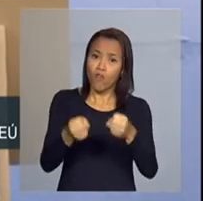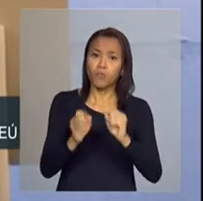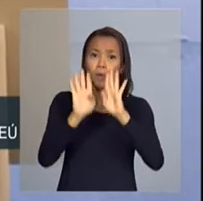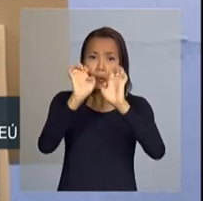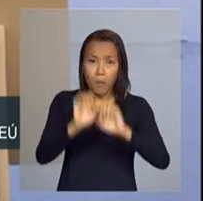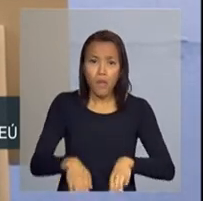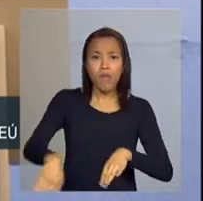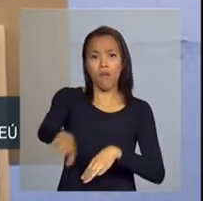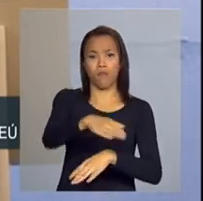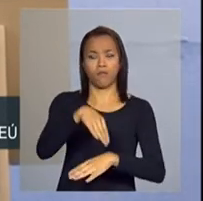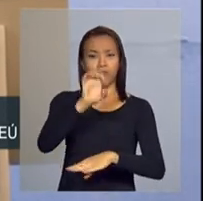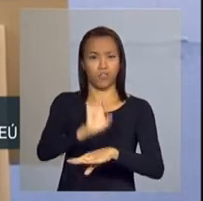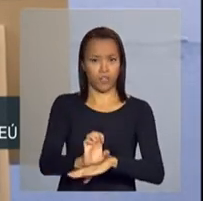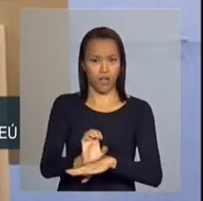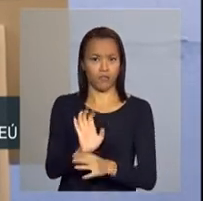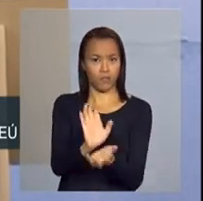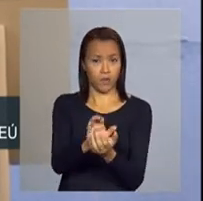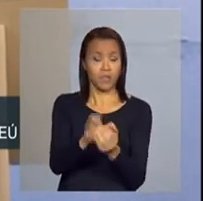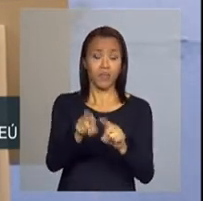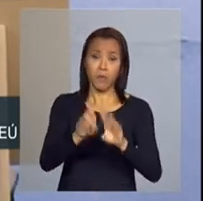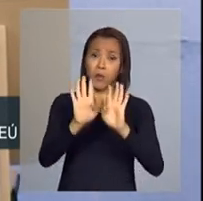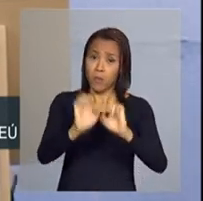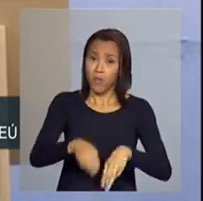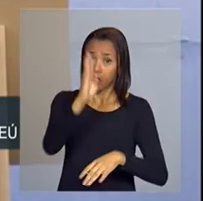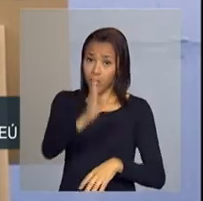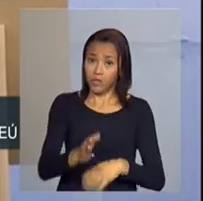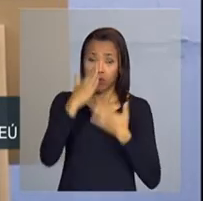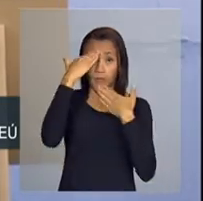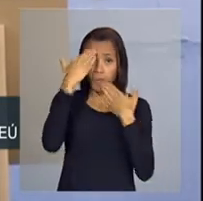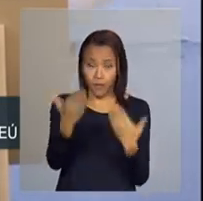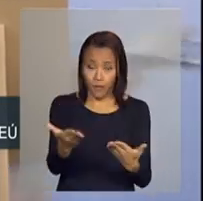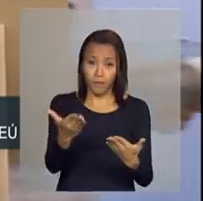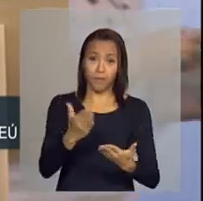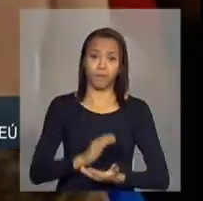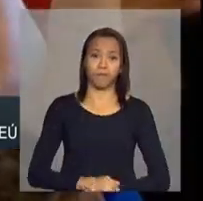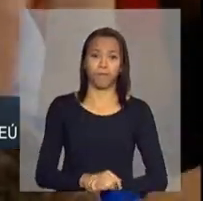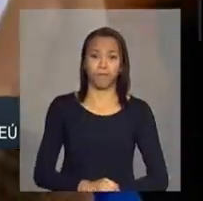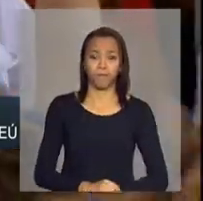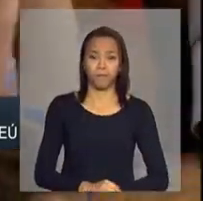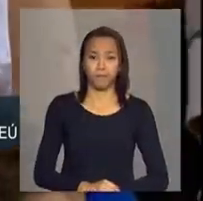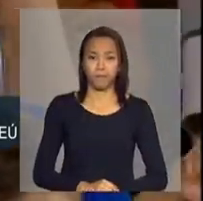de Pernambuco e para o bem do Brasil. Muito obrigada.